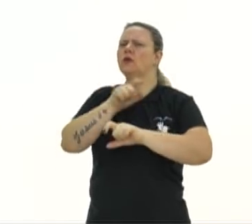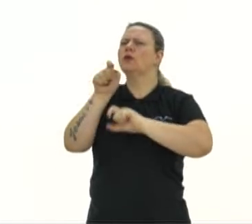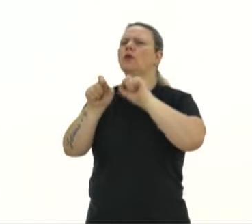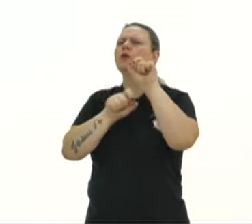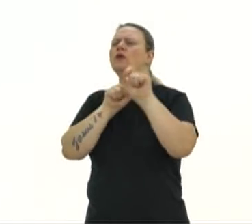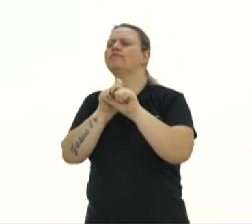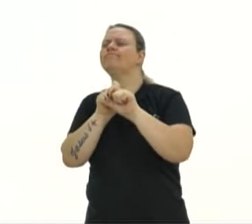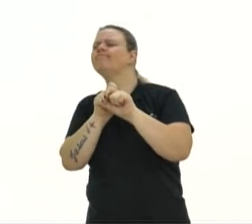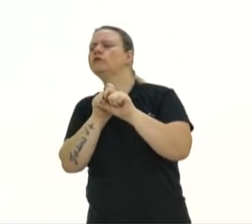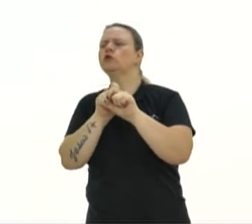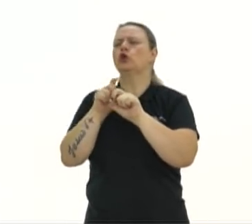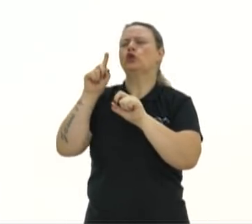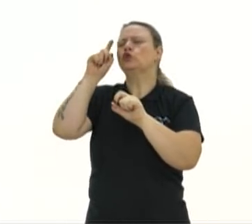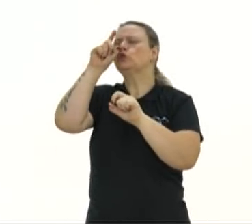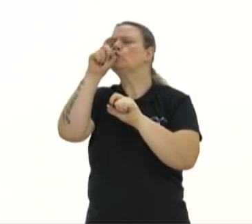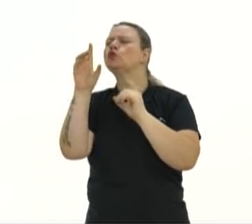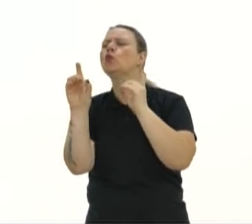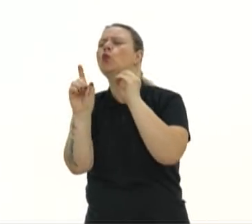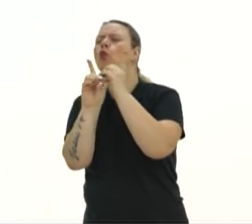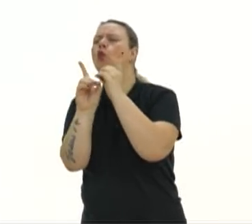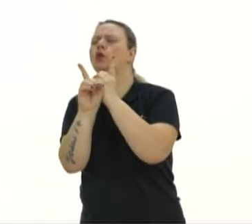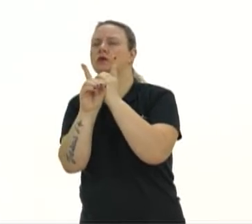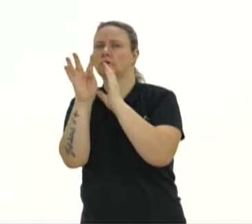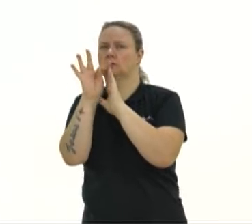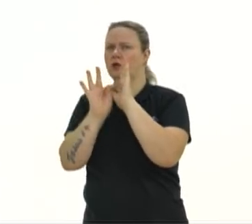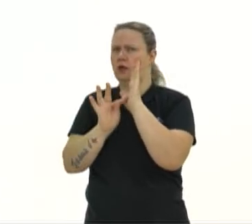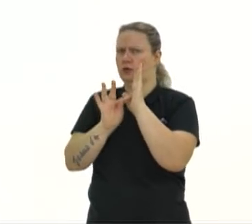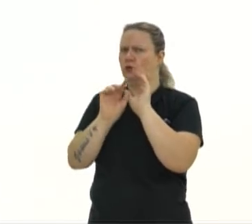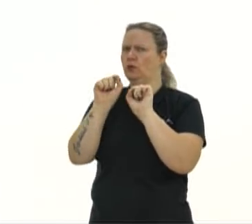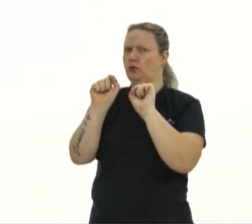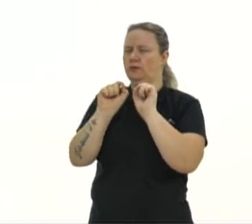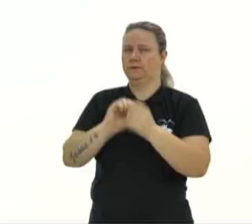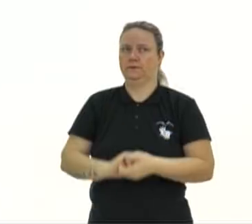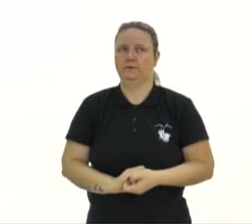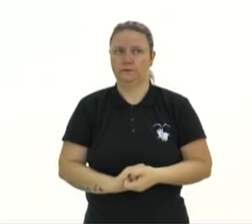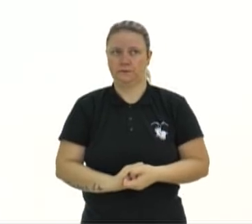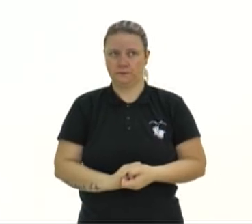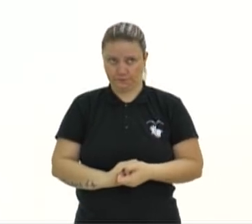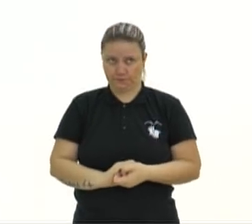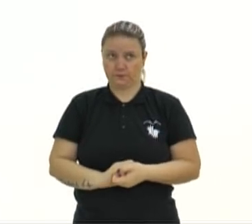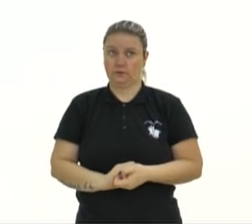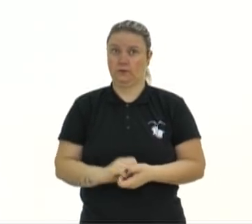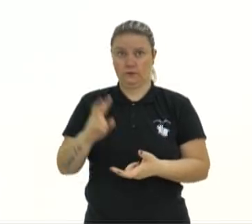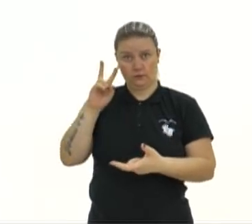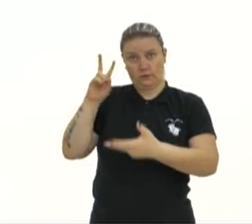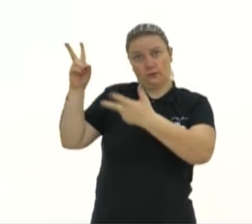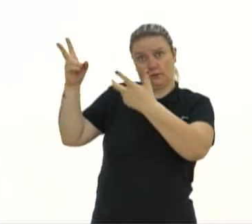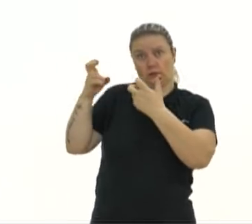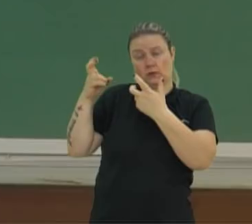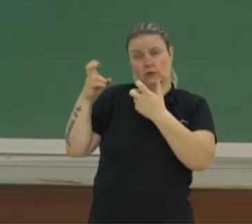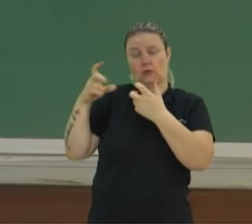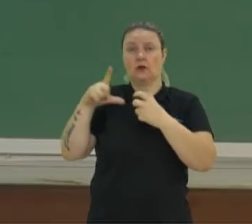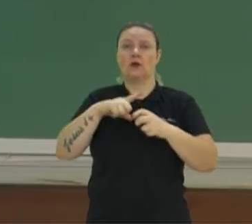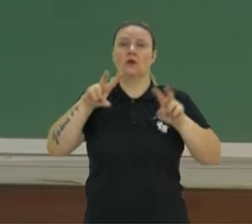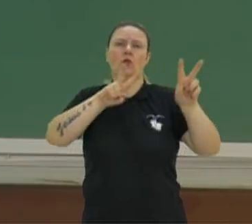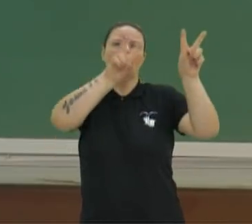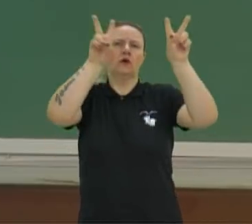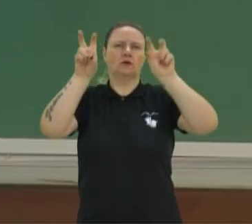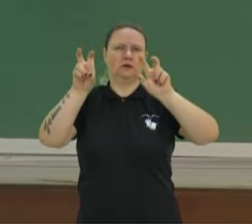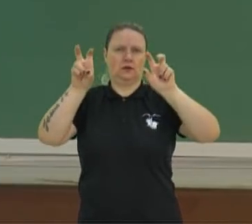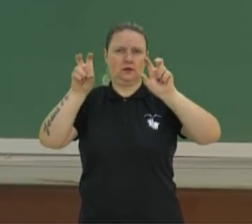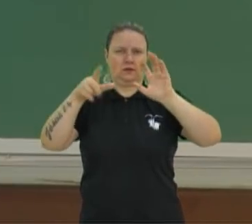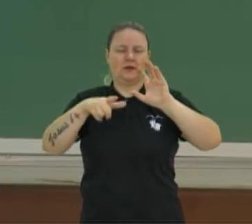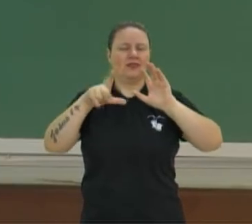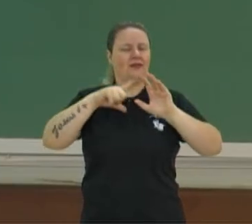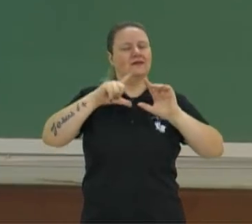implícitas. E para chegarmos ao tema aí que estamos trabalhando da notícia e do guia, temos uma